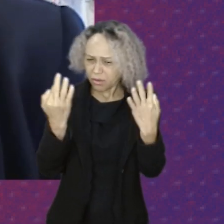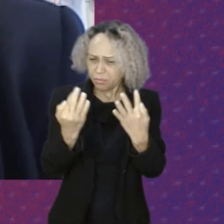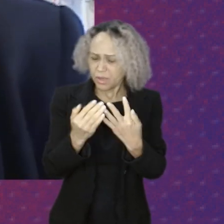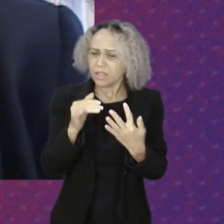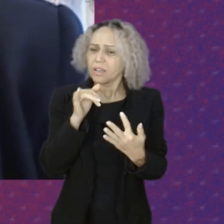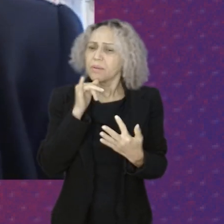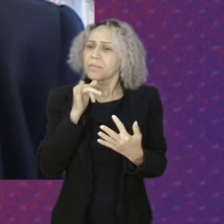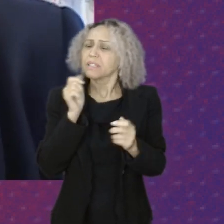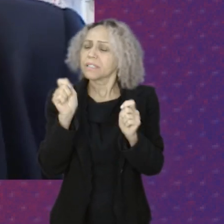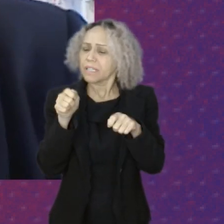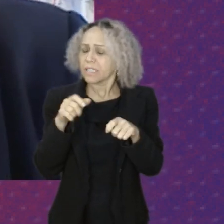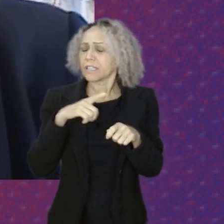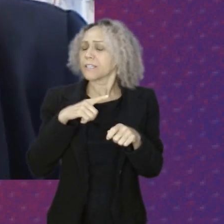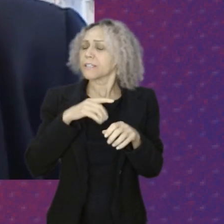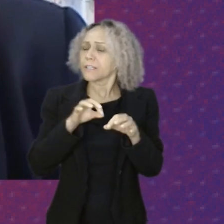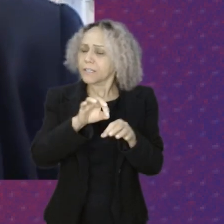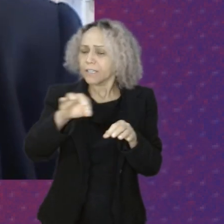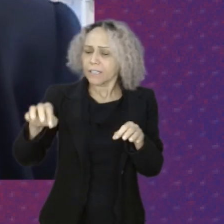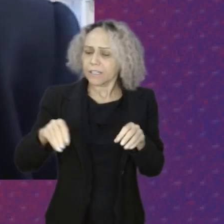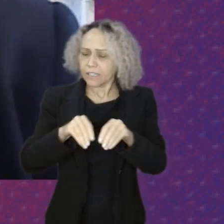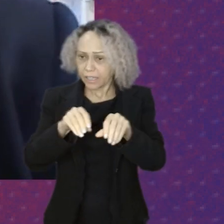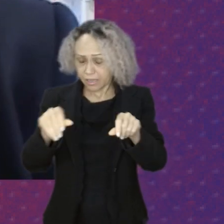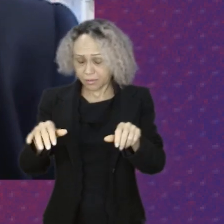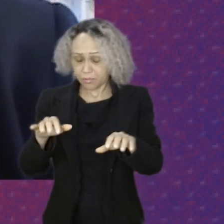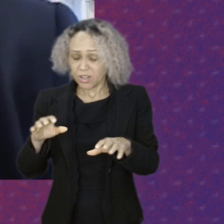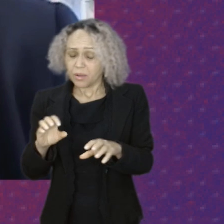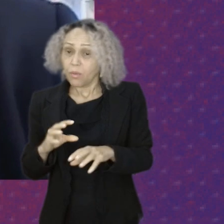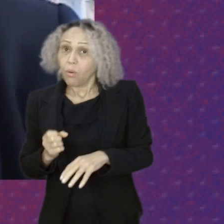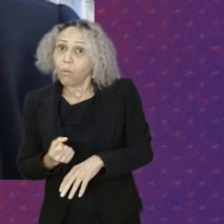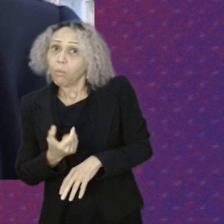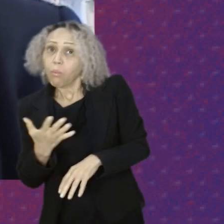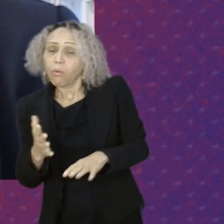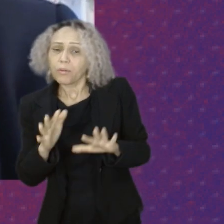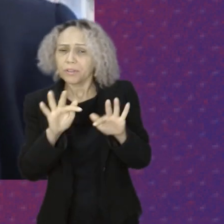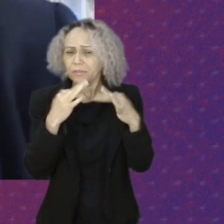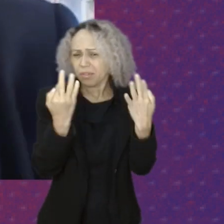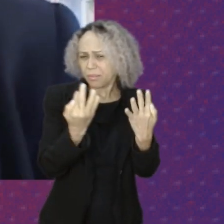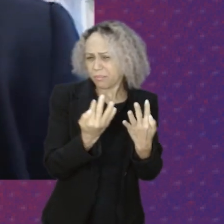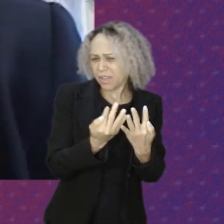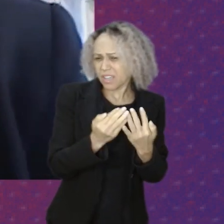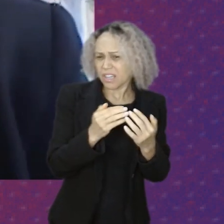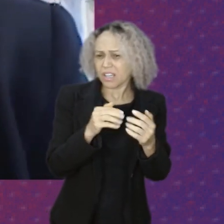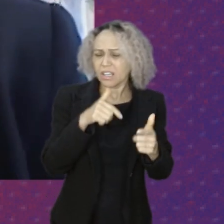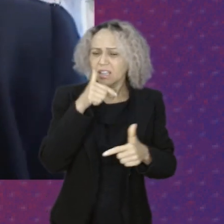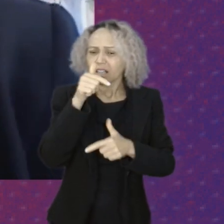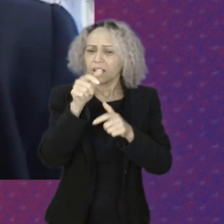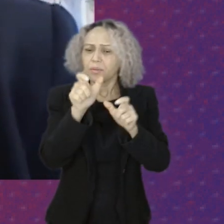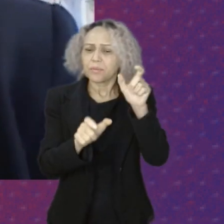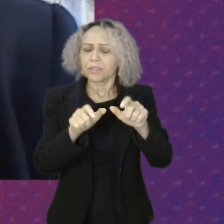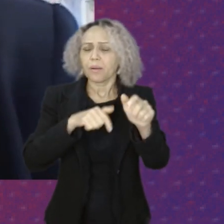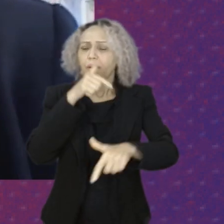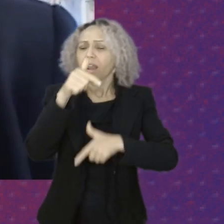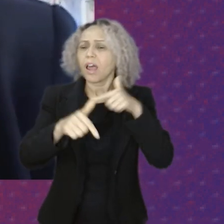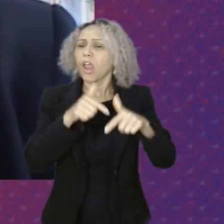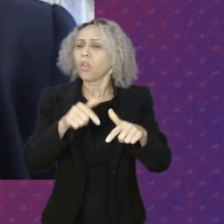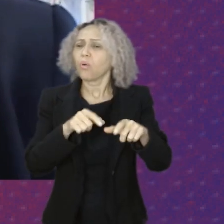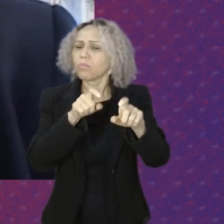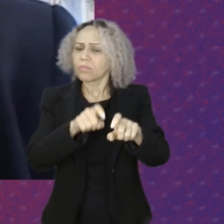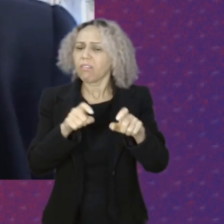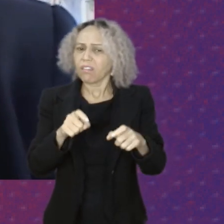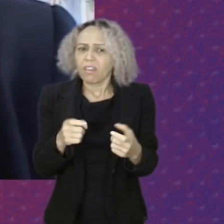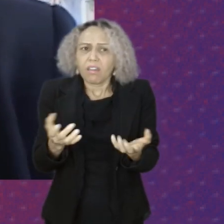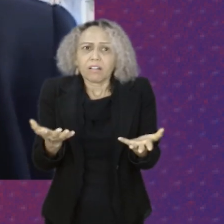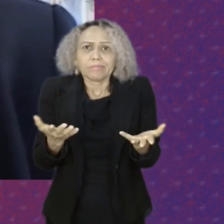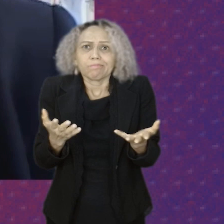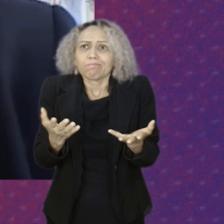não tem muitas vezes o acesso à terra e nem de ter onde morar. Está na Constituição também, onde